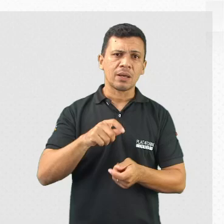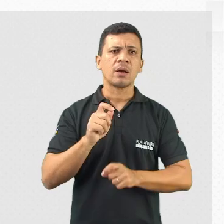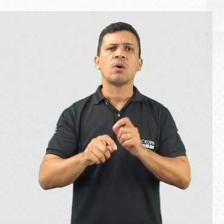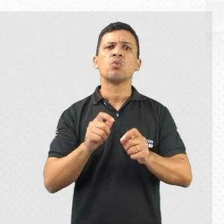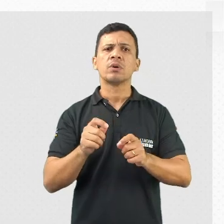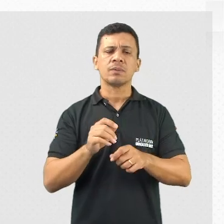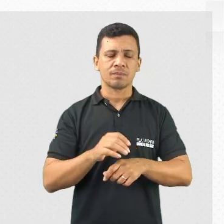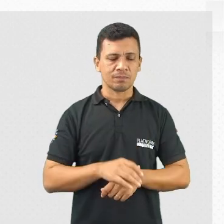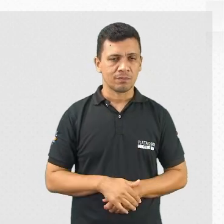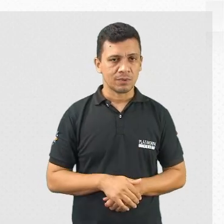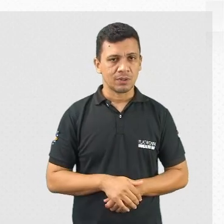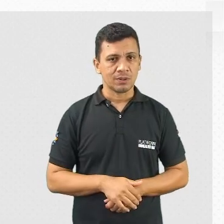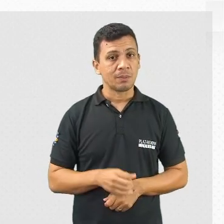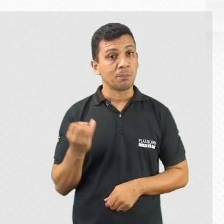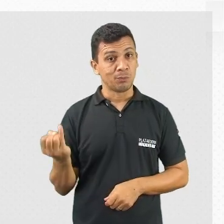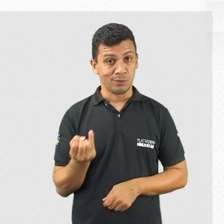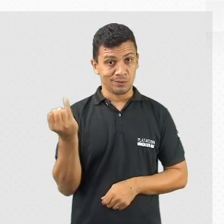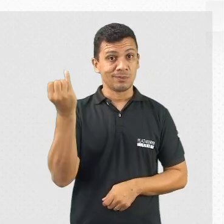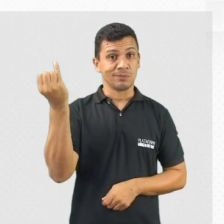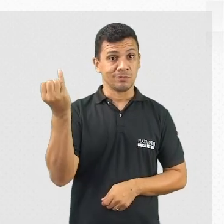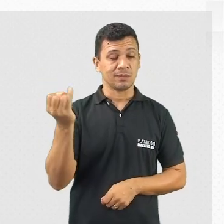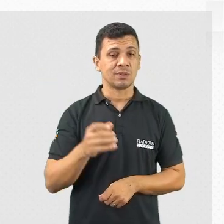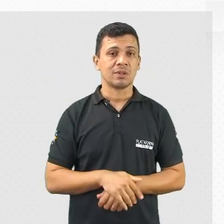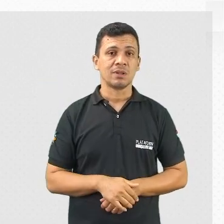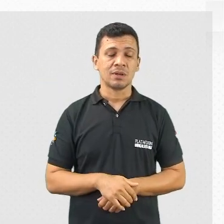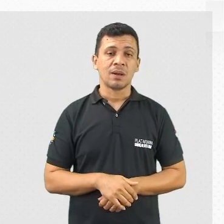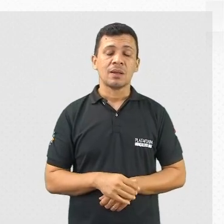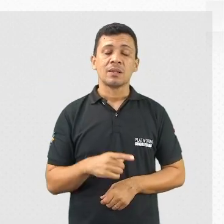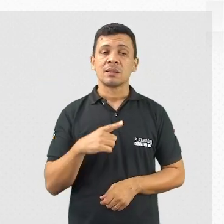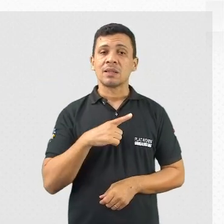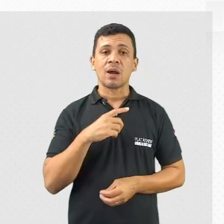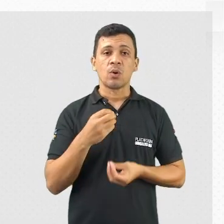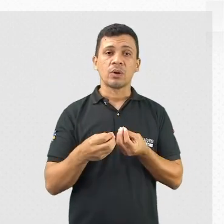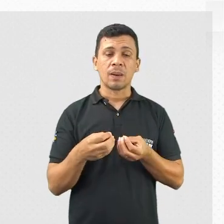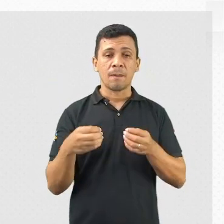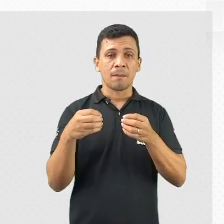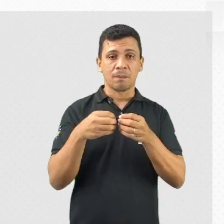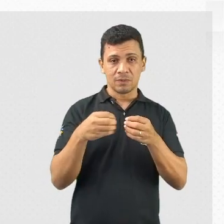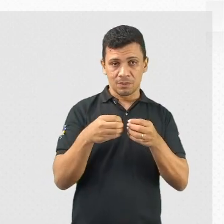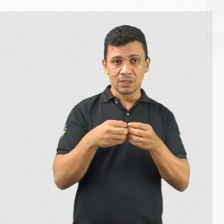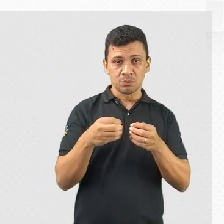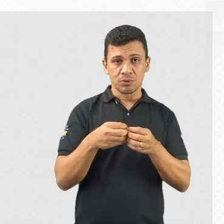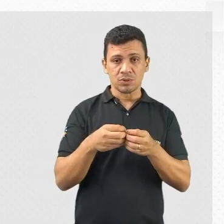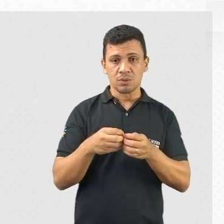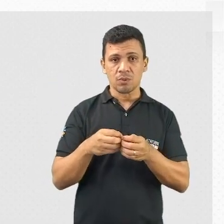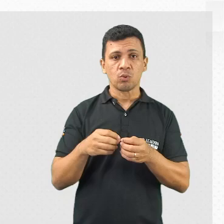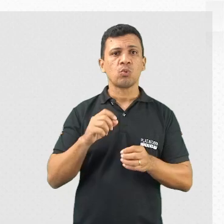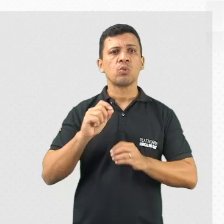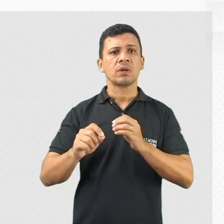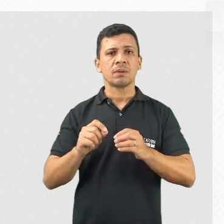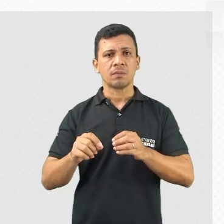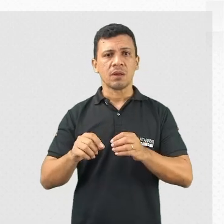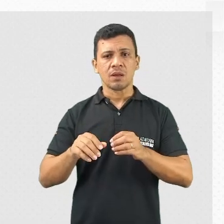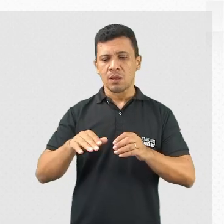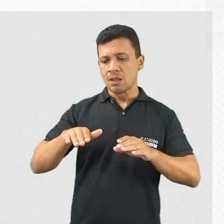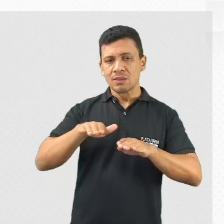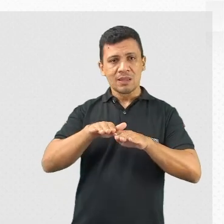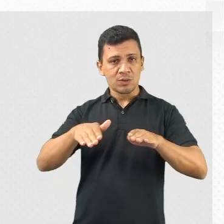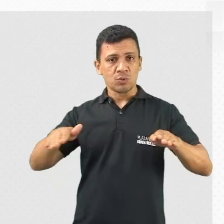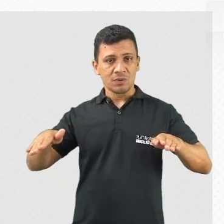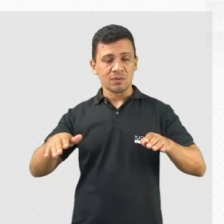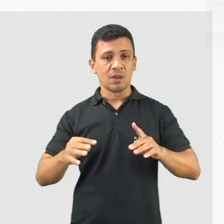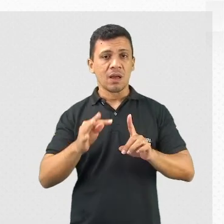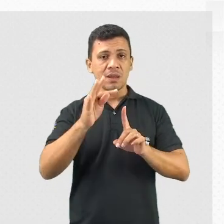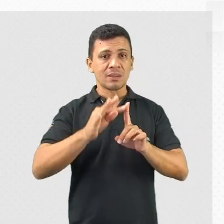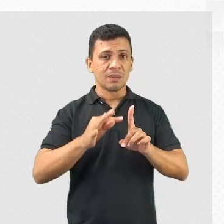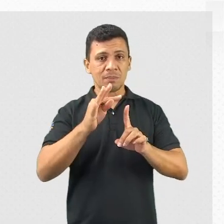que, e é muito importante, quanto mais próximo da superfície, menor será a temperatura.